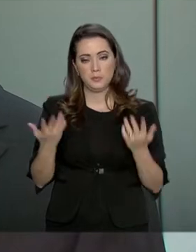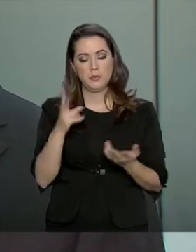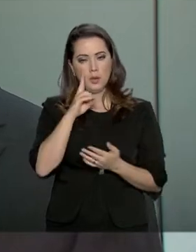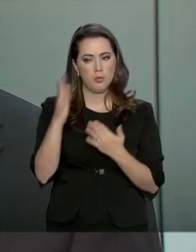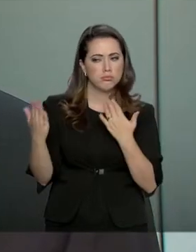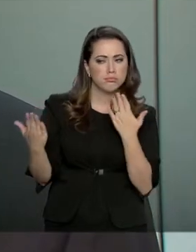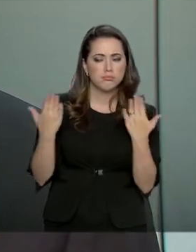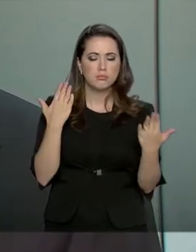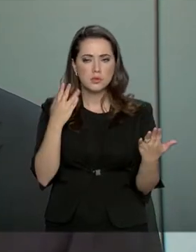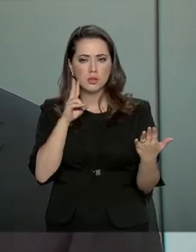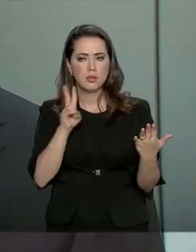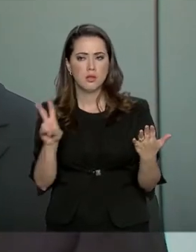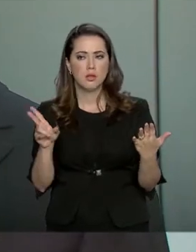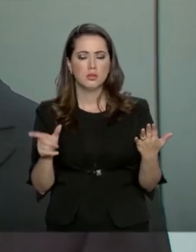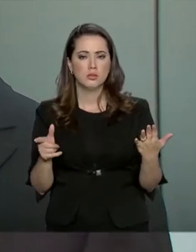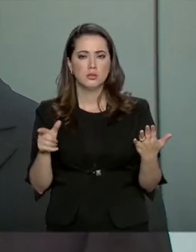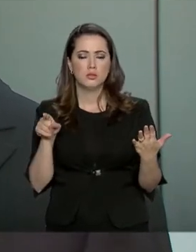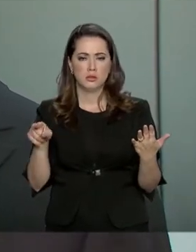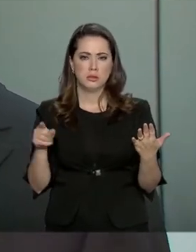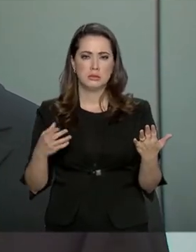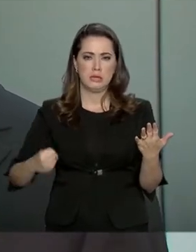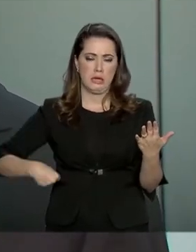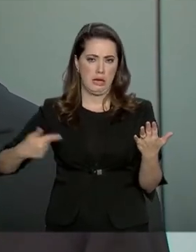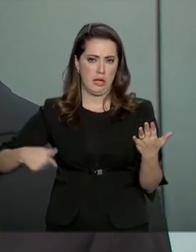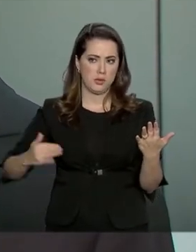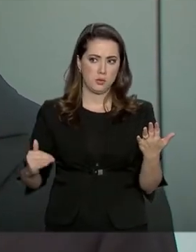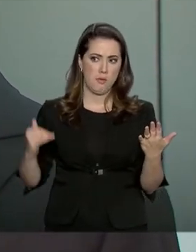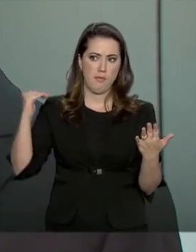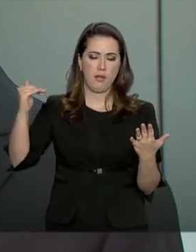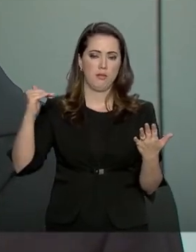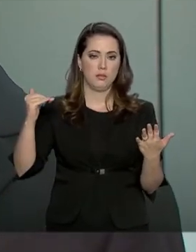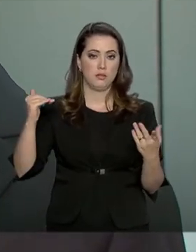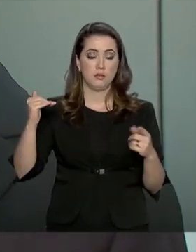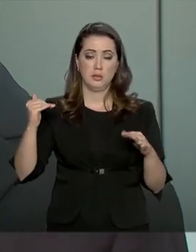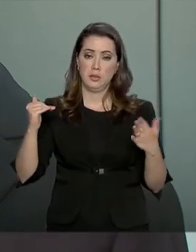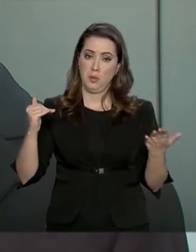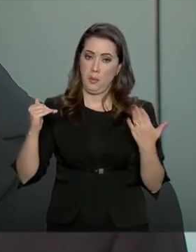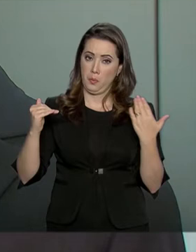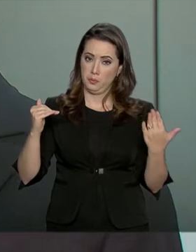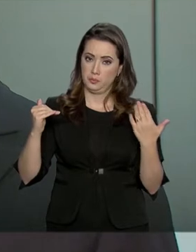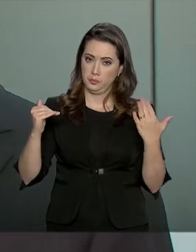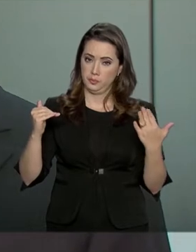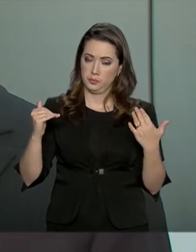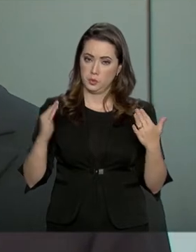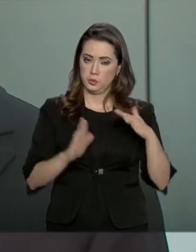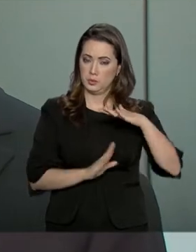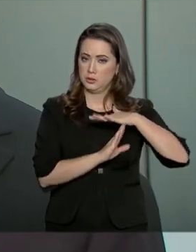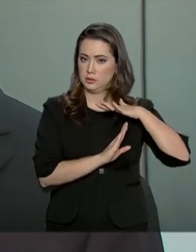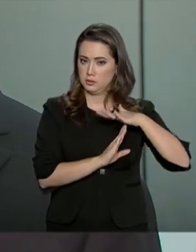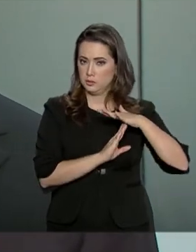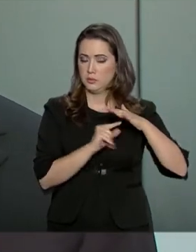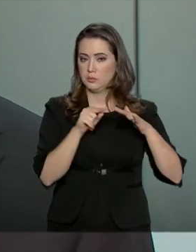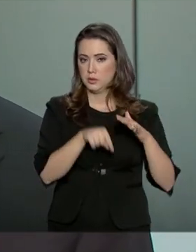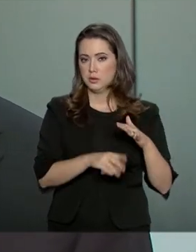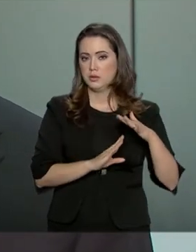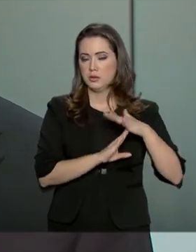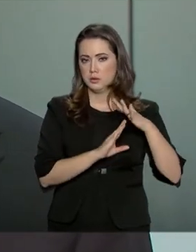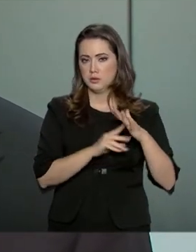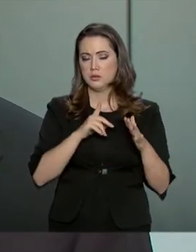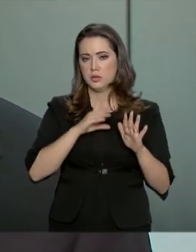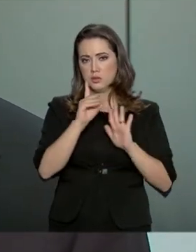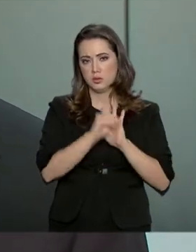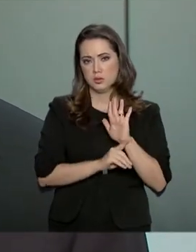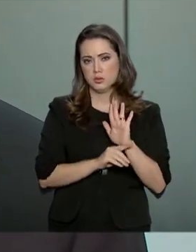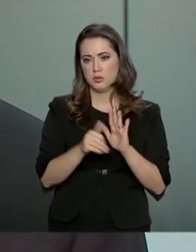vai comparar se tiver despesas maiores é do que aquele limite de de que ele tem direito